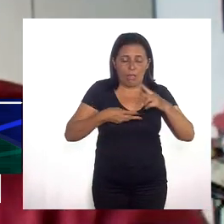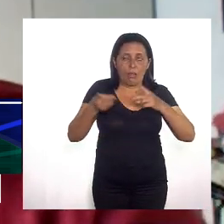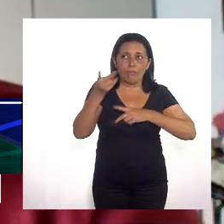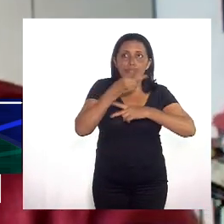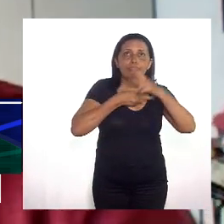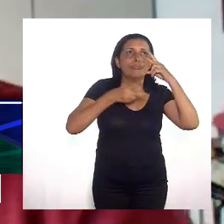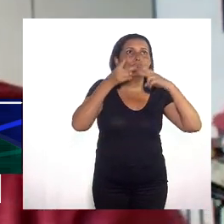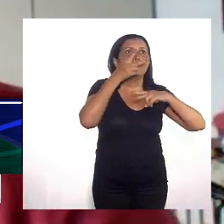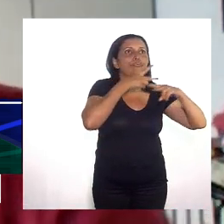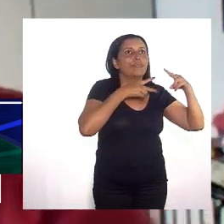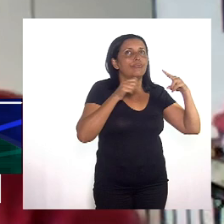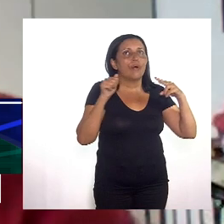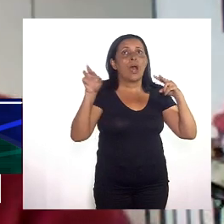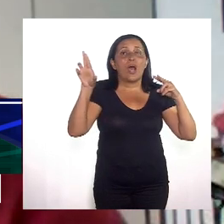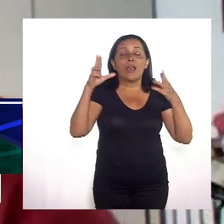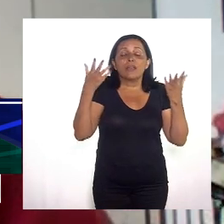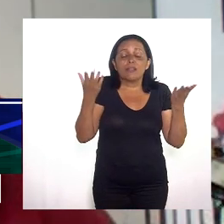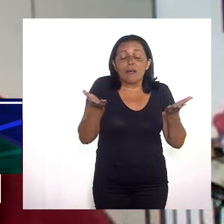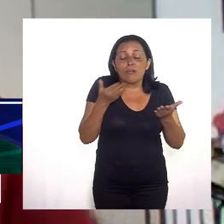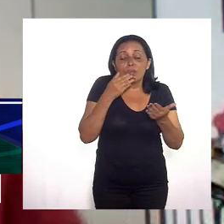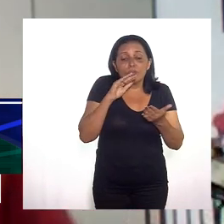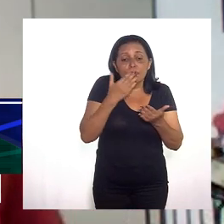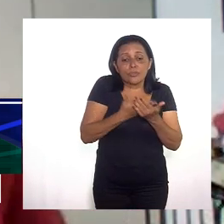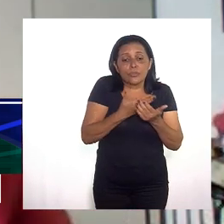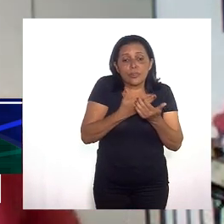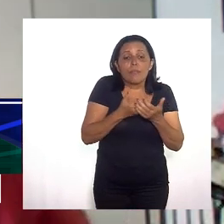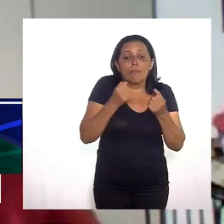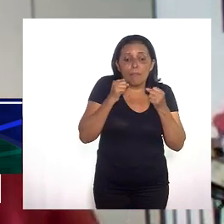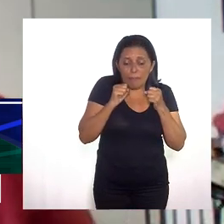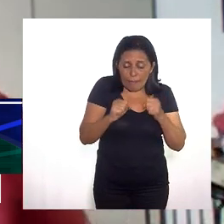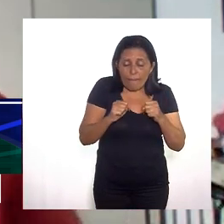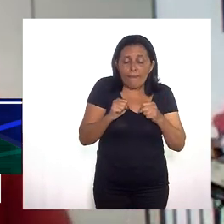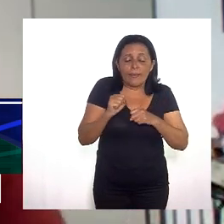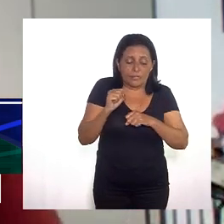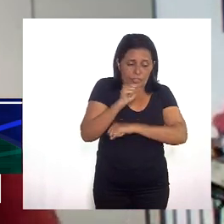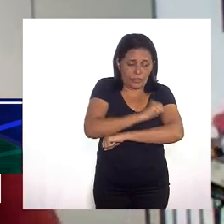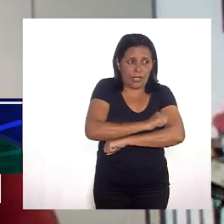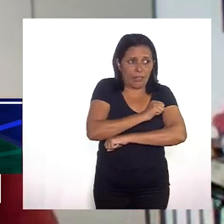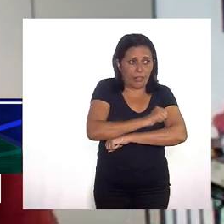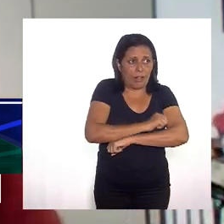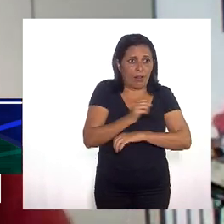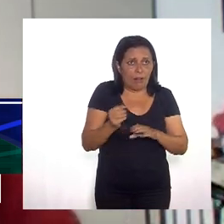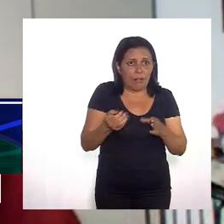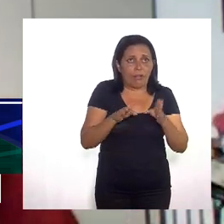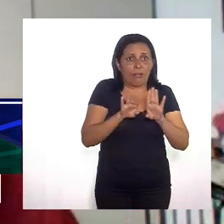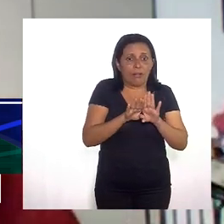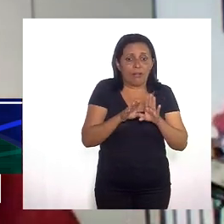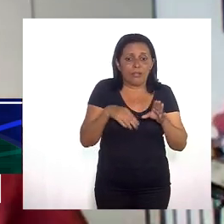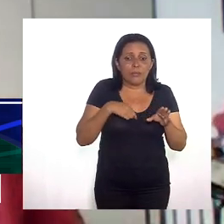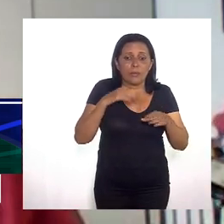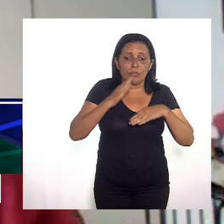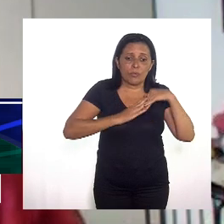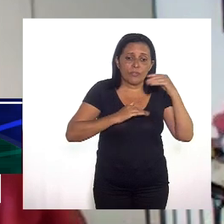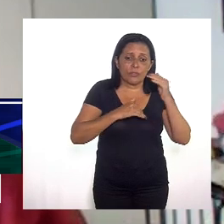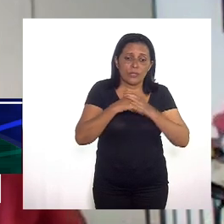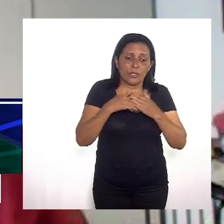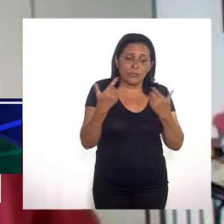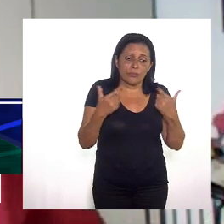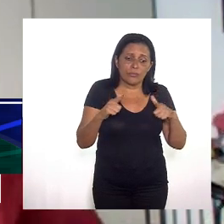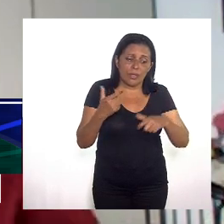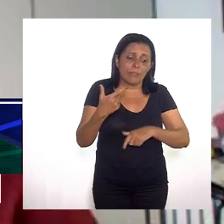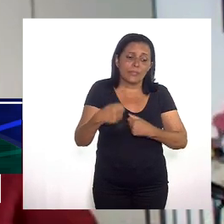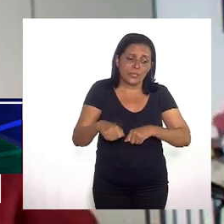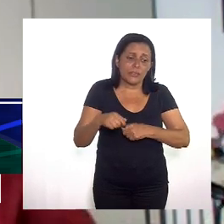estudantes estão ali convivendo, e as escolas vão sendo reabertas sem que os profissionais da educação estejam imunizados.